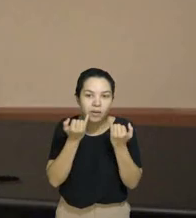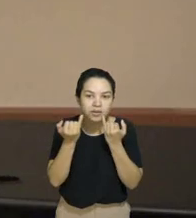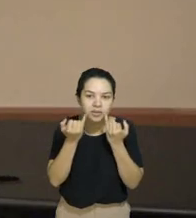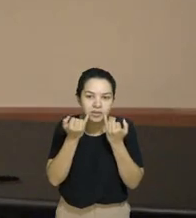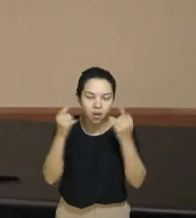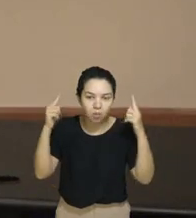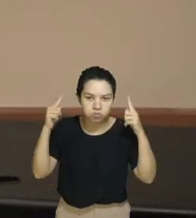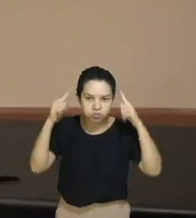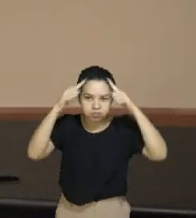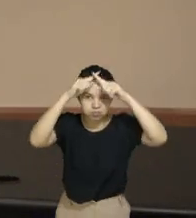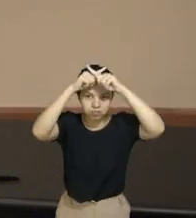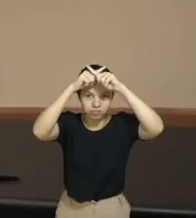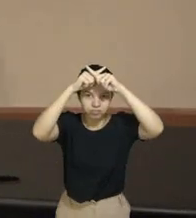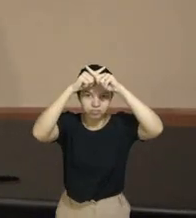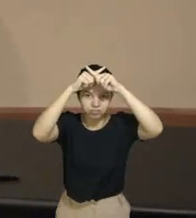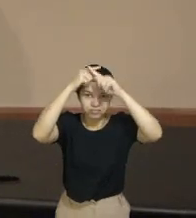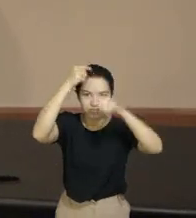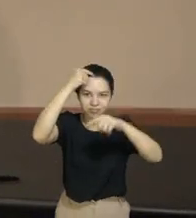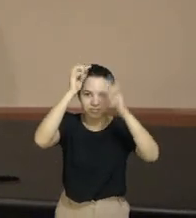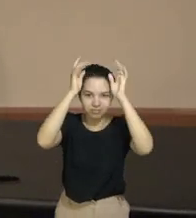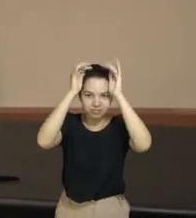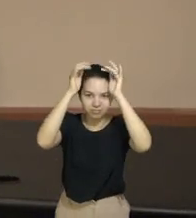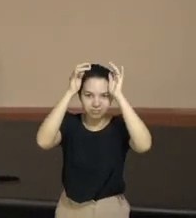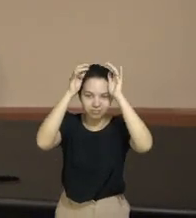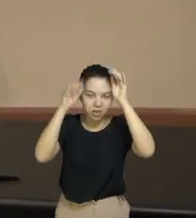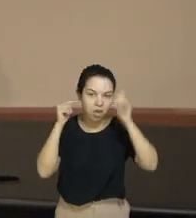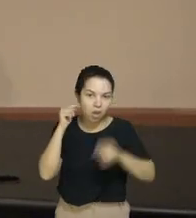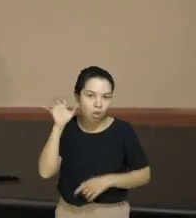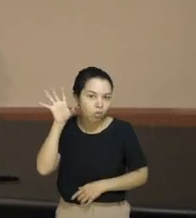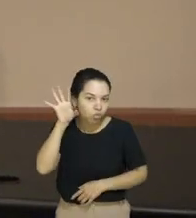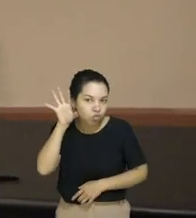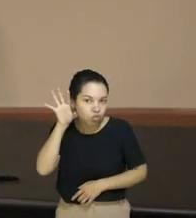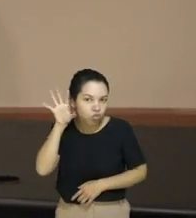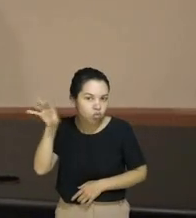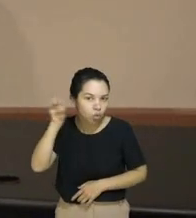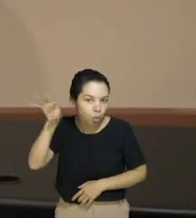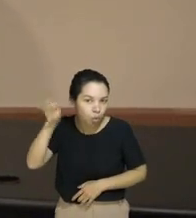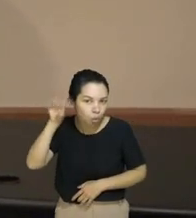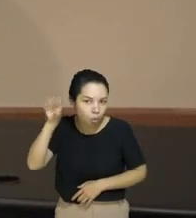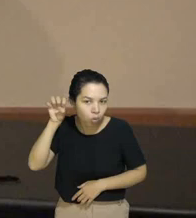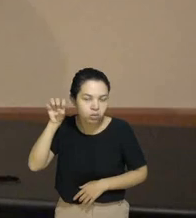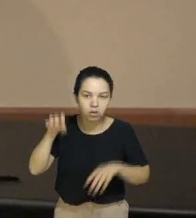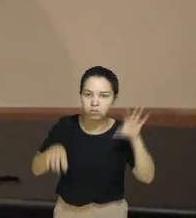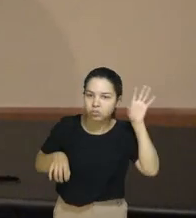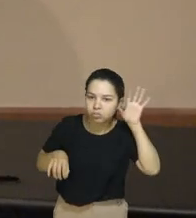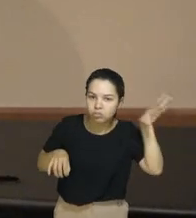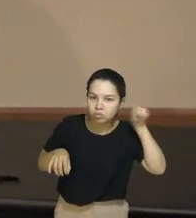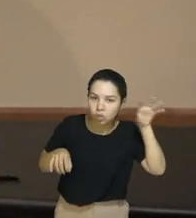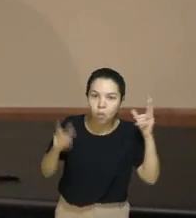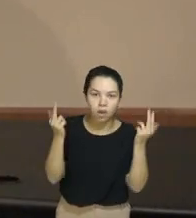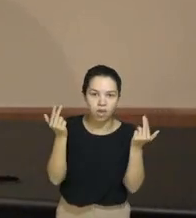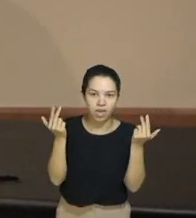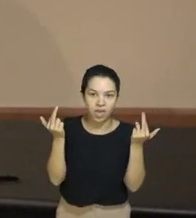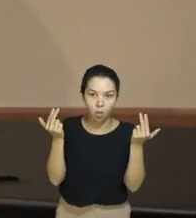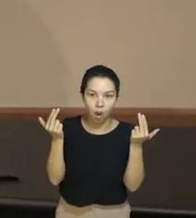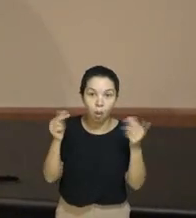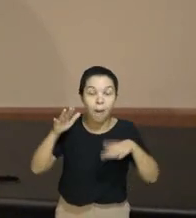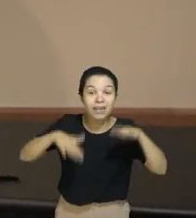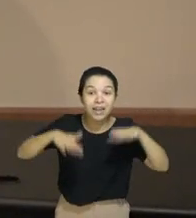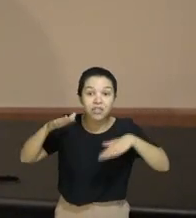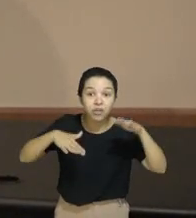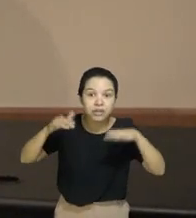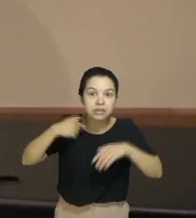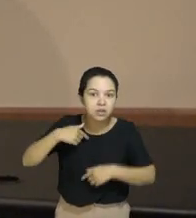nosso cérebro. Então, eu escuto igual nos dois lados, mas, às vezes, o que eu ouvi de um lado, o meu